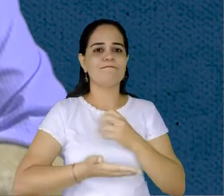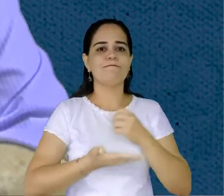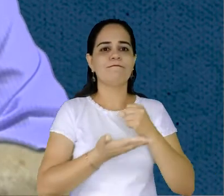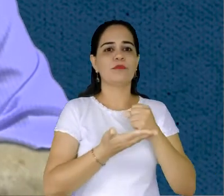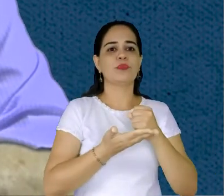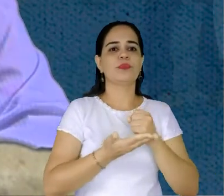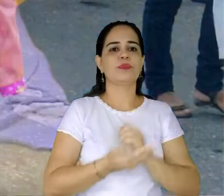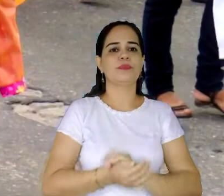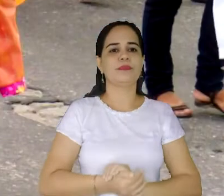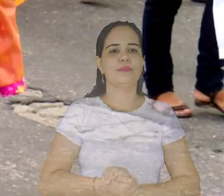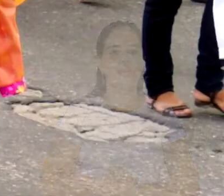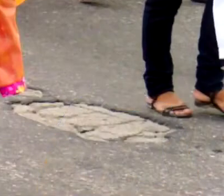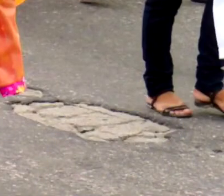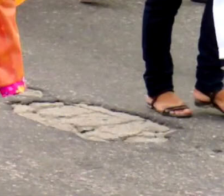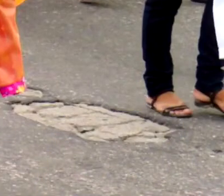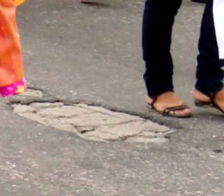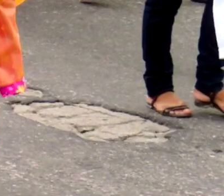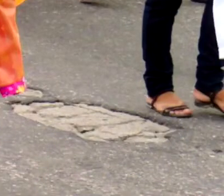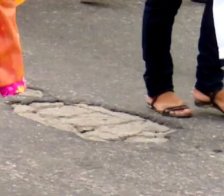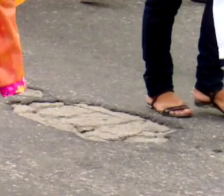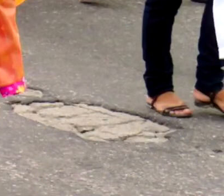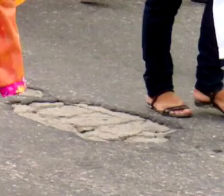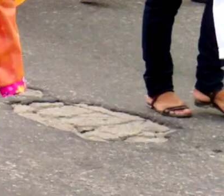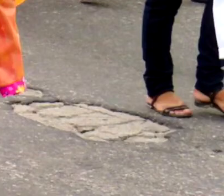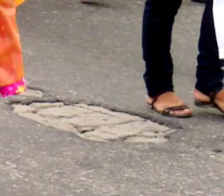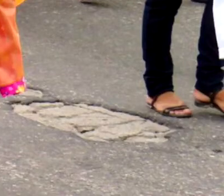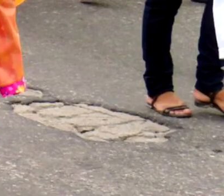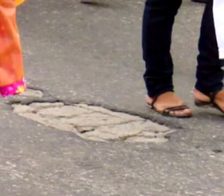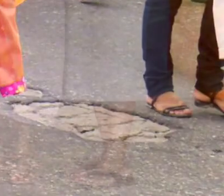e nosso Salvador.